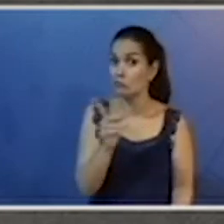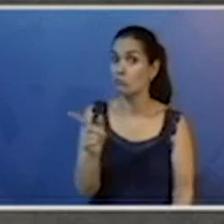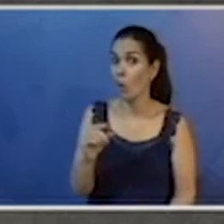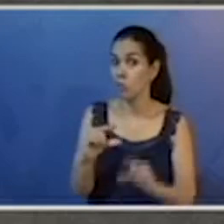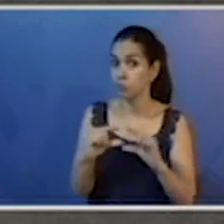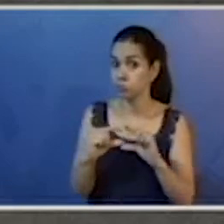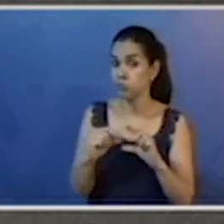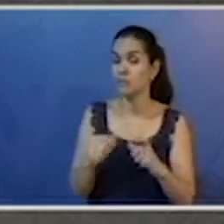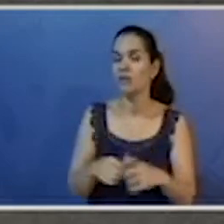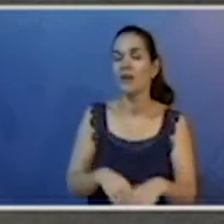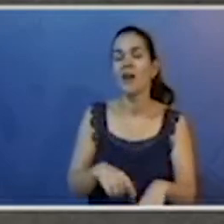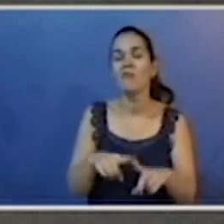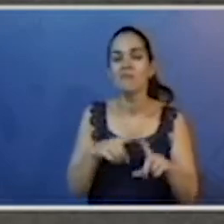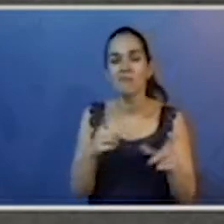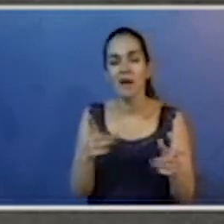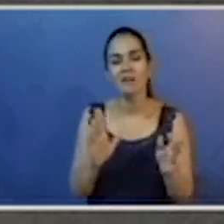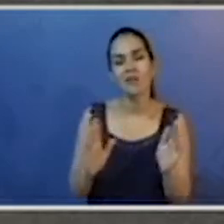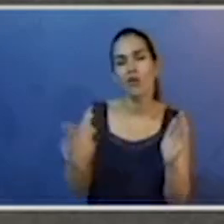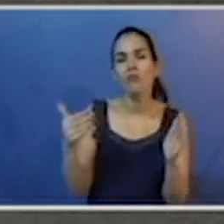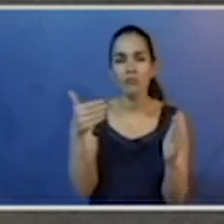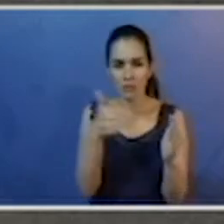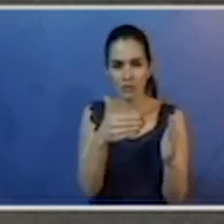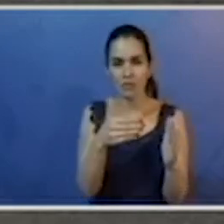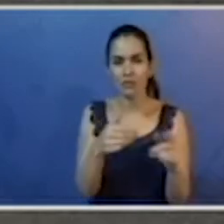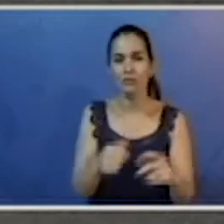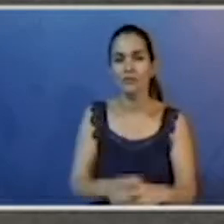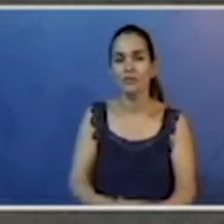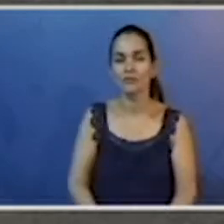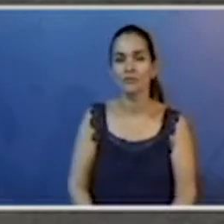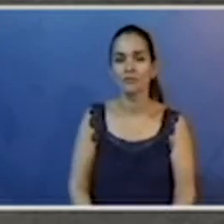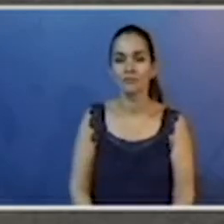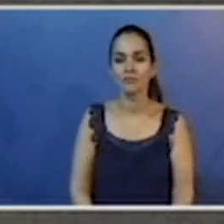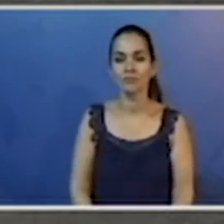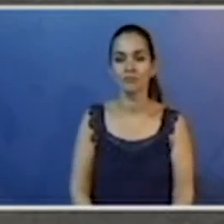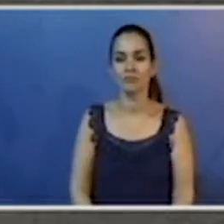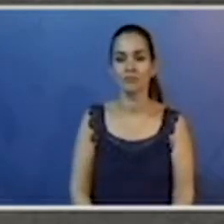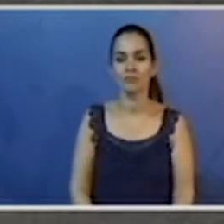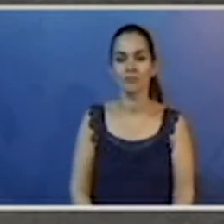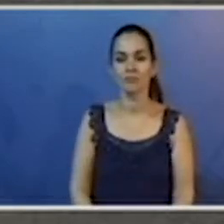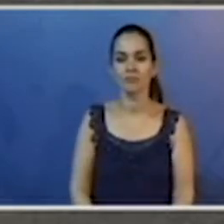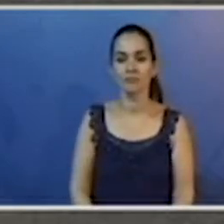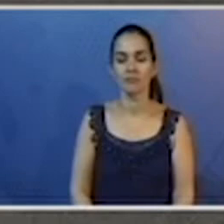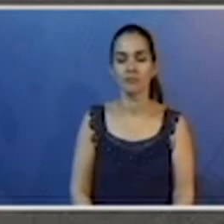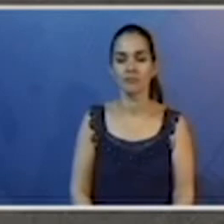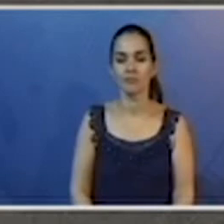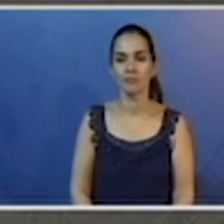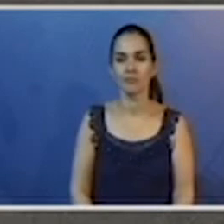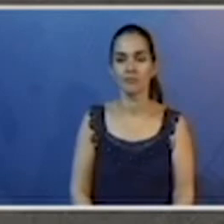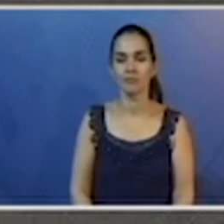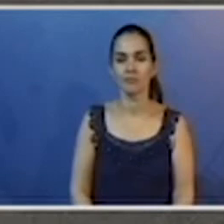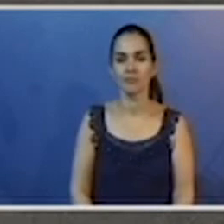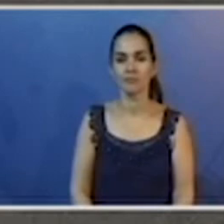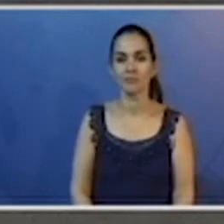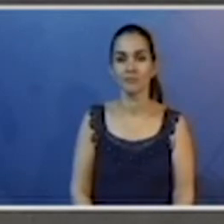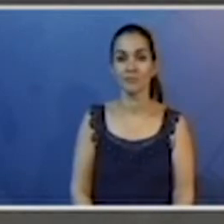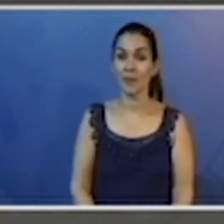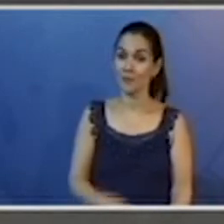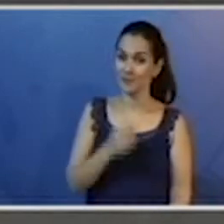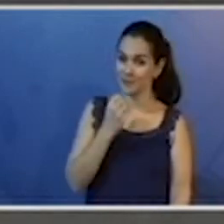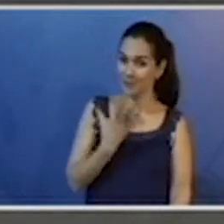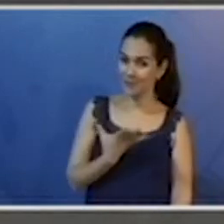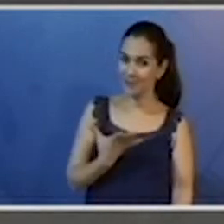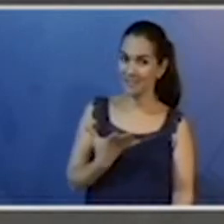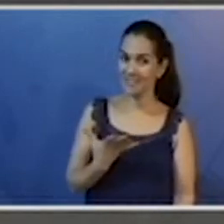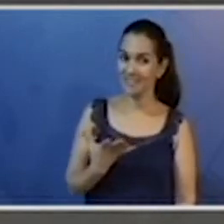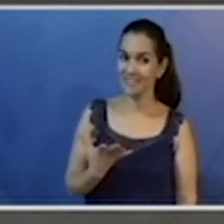mas esse objetivo se fosse para ser fácil eu não trazia esse desafio para vocês beleza muito